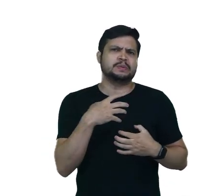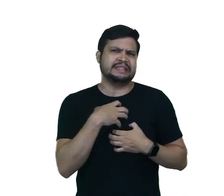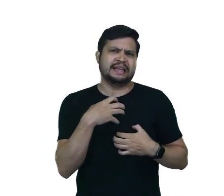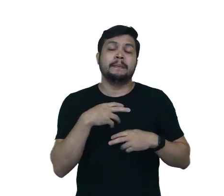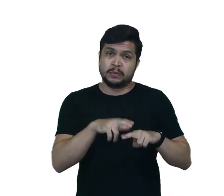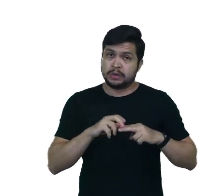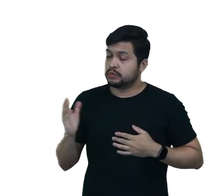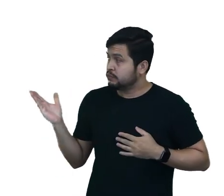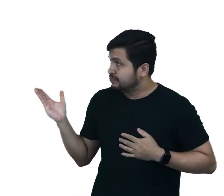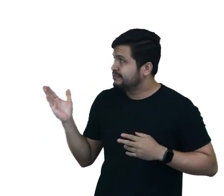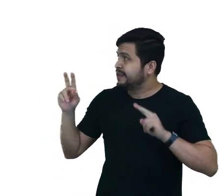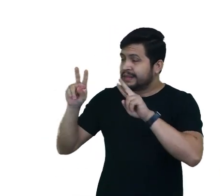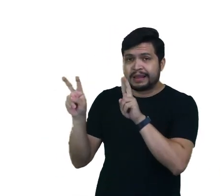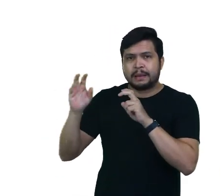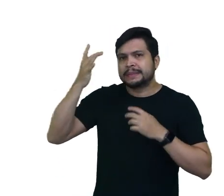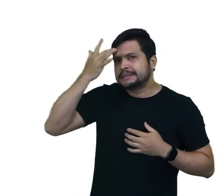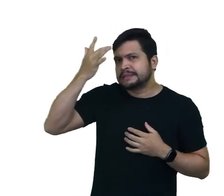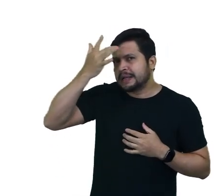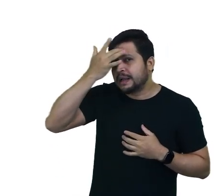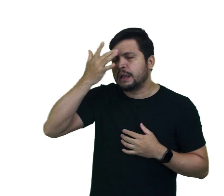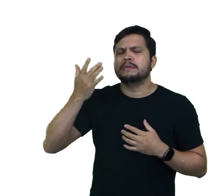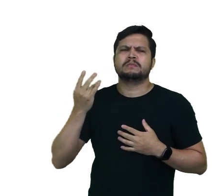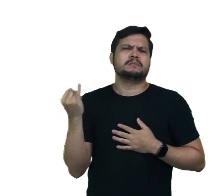negócio importantíssimo para todos